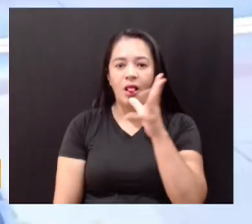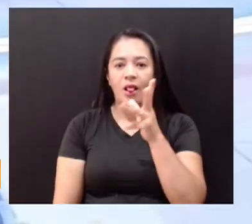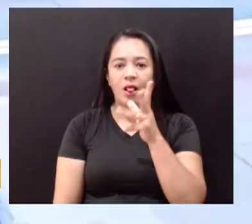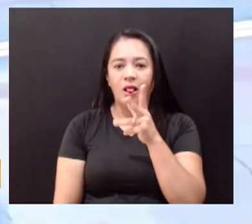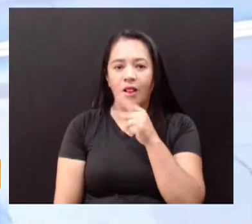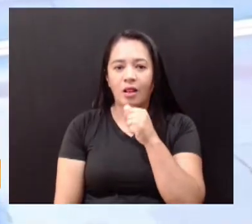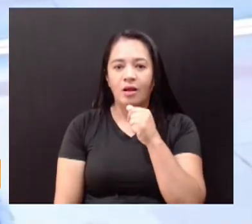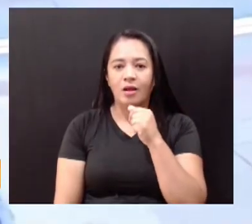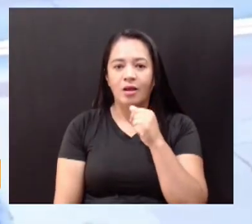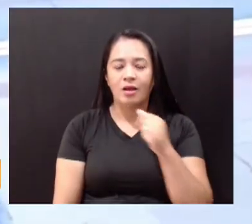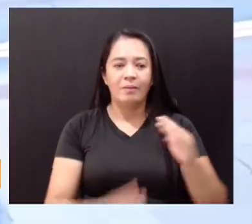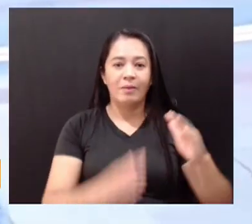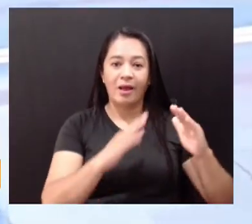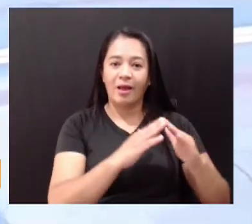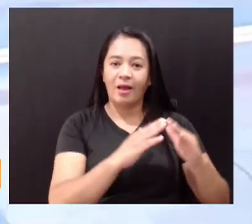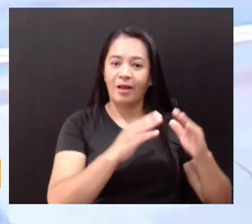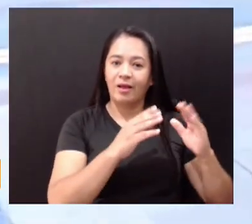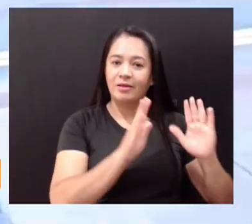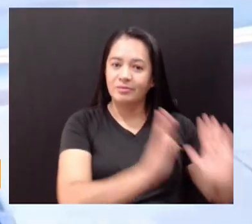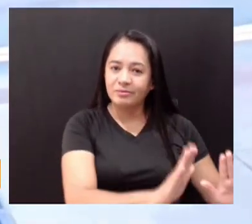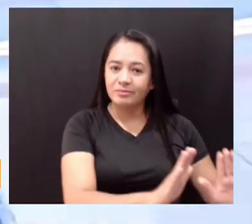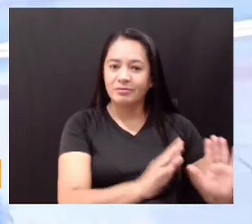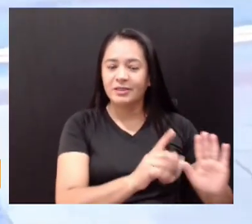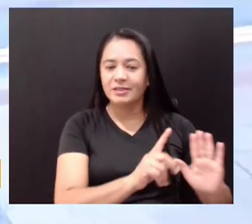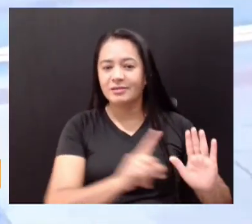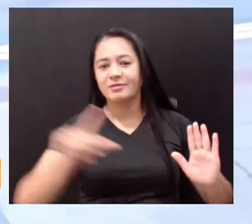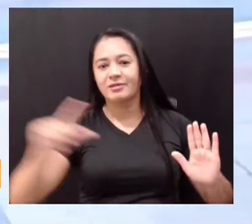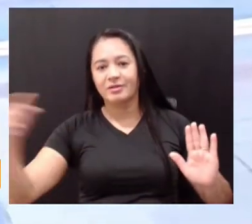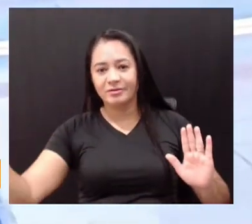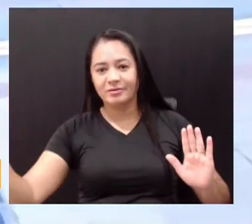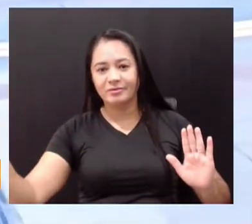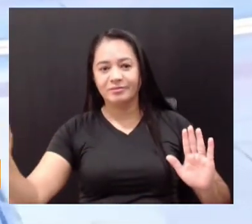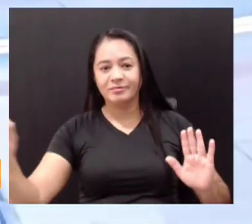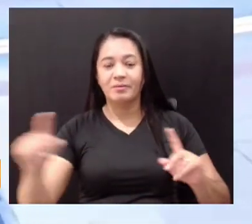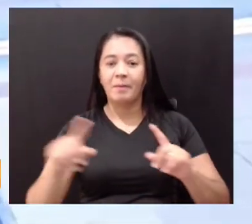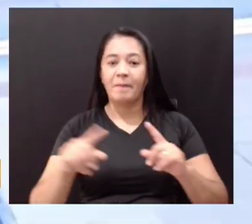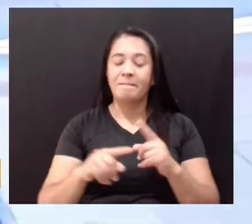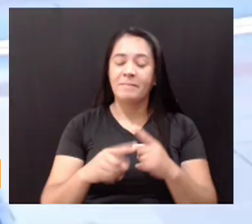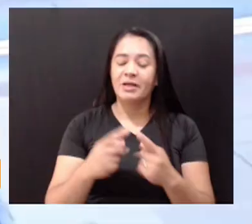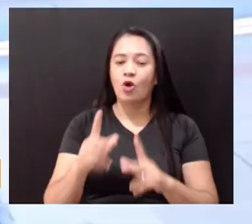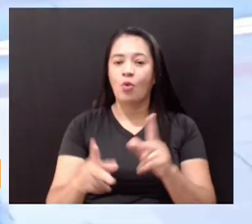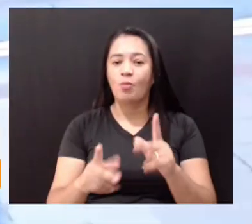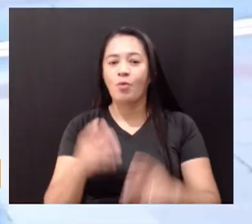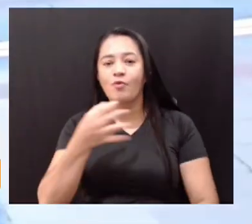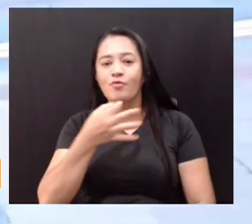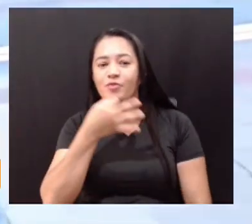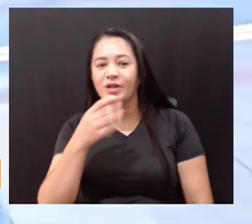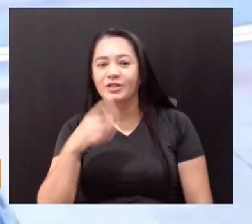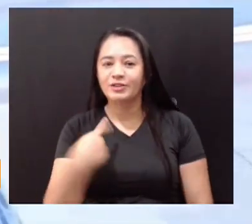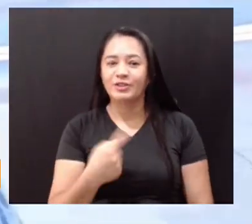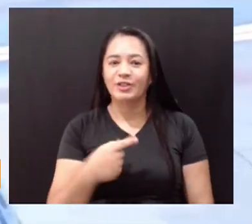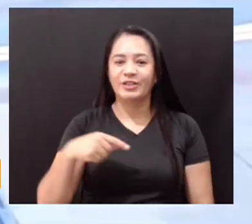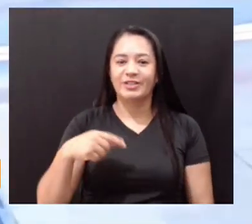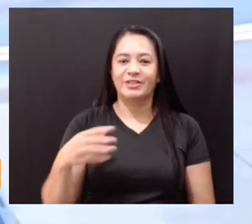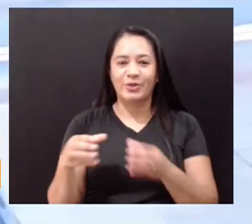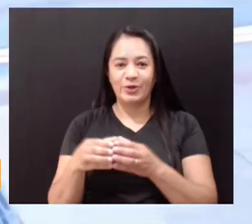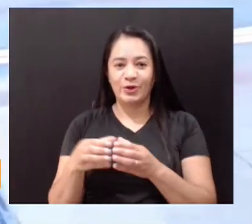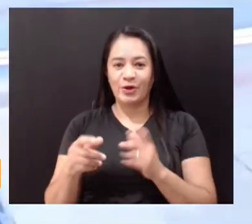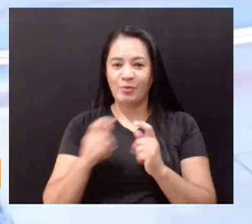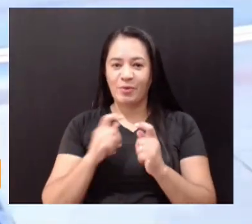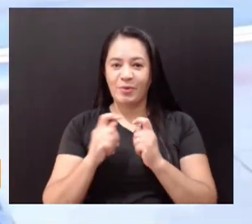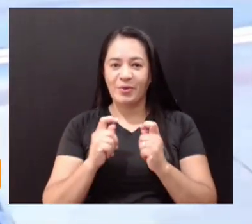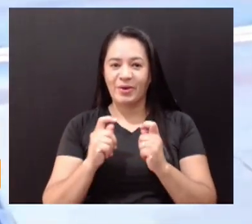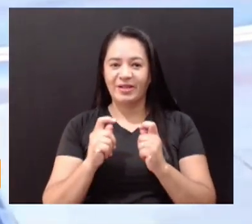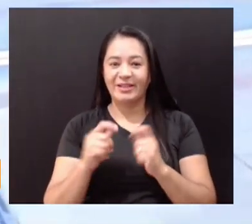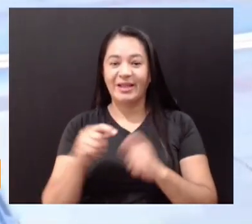sair da casa dos pais. E para saber o que a população acha sobre esse assunto, a nossa equipe de reportagem veio até aqui